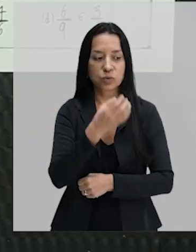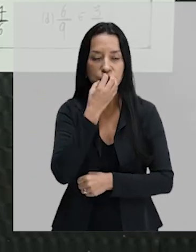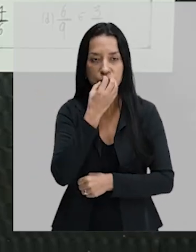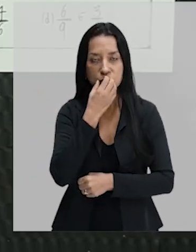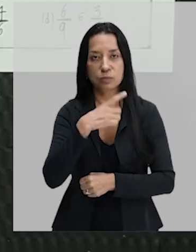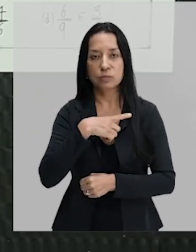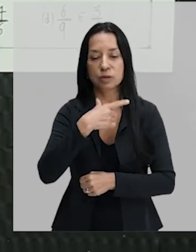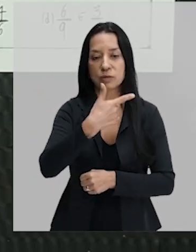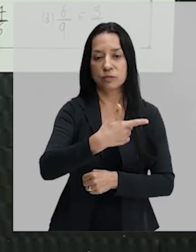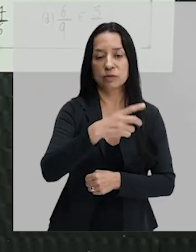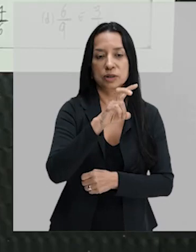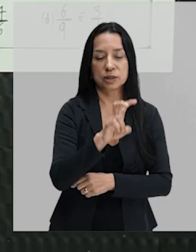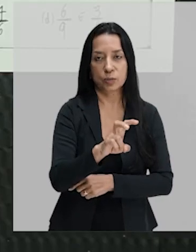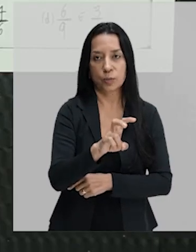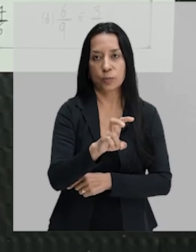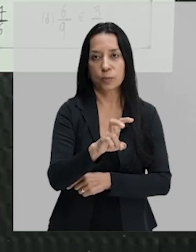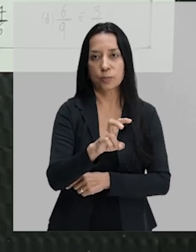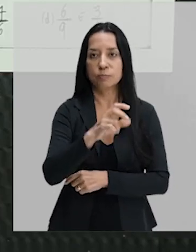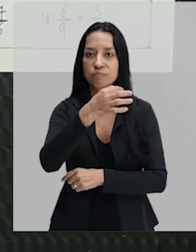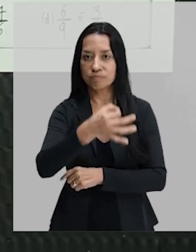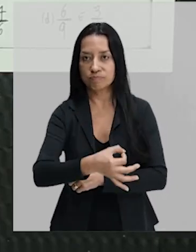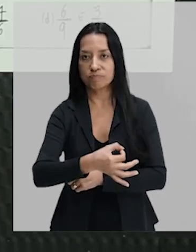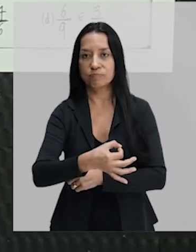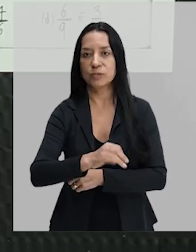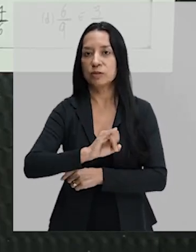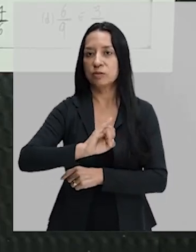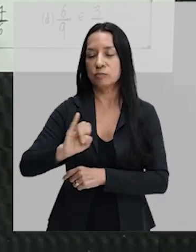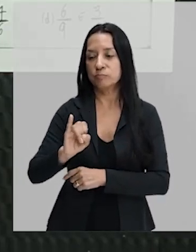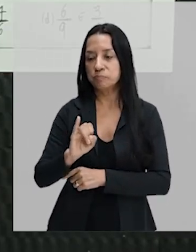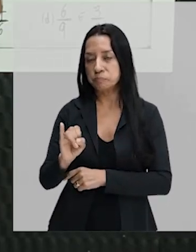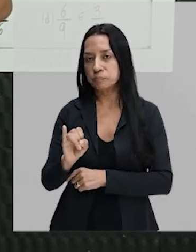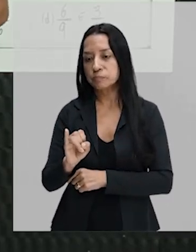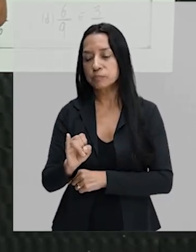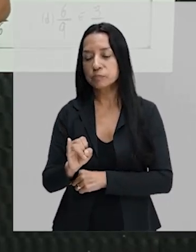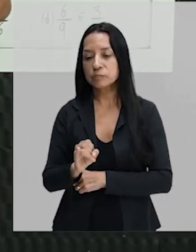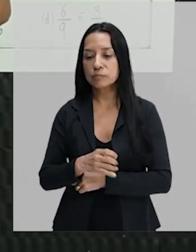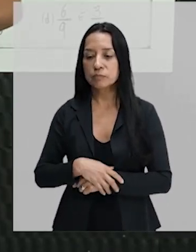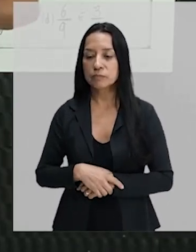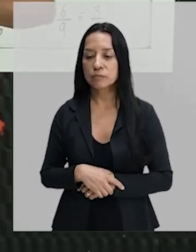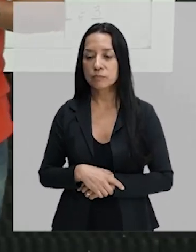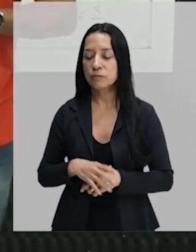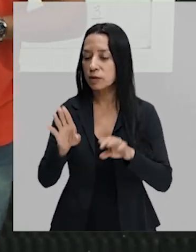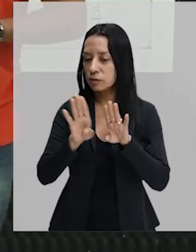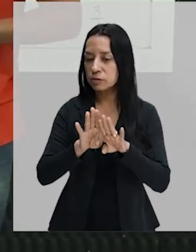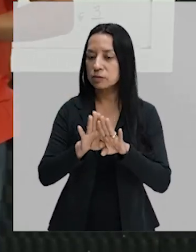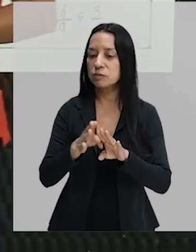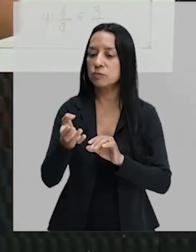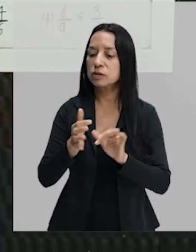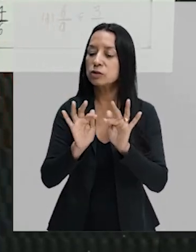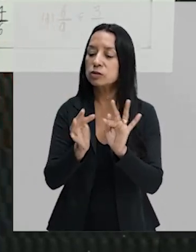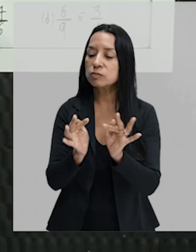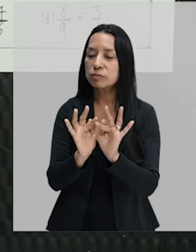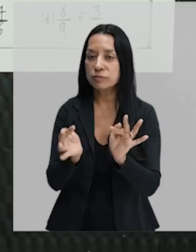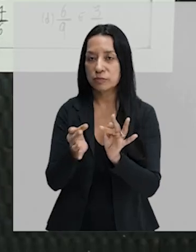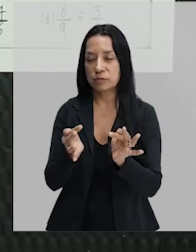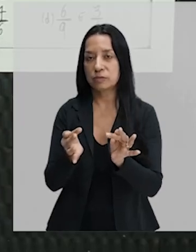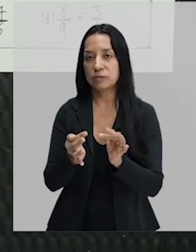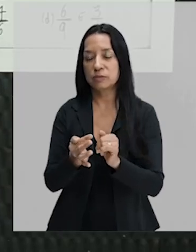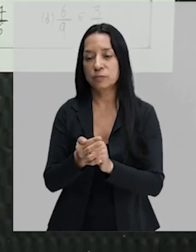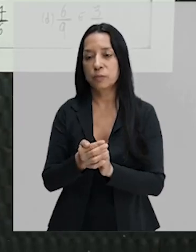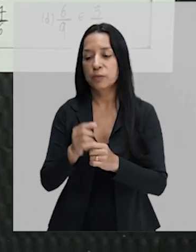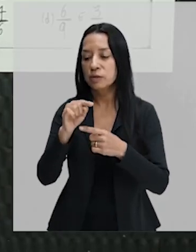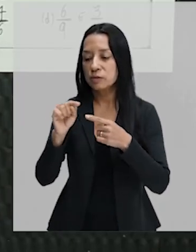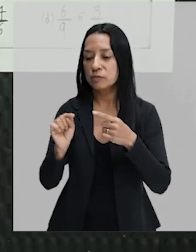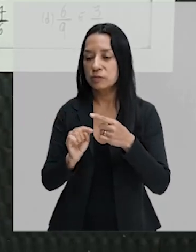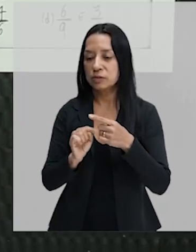de 25. Certo? Se você também aqui dá uma simplificada nessa fração, né? Que